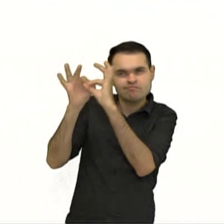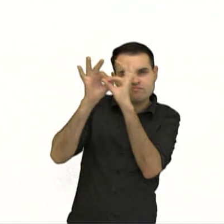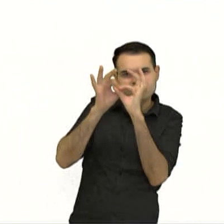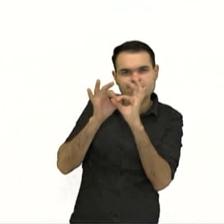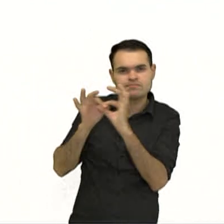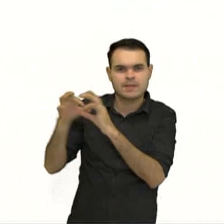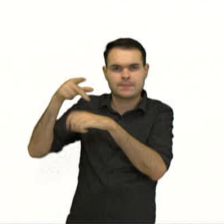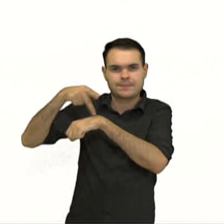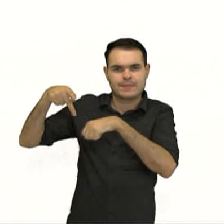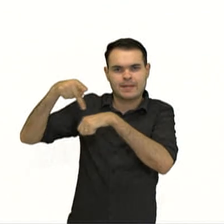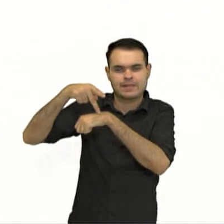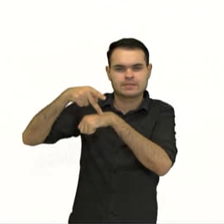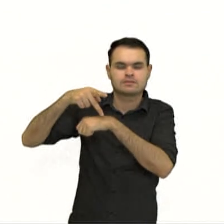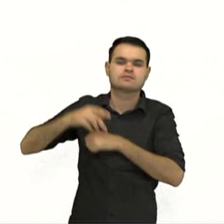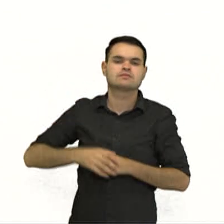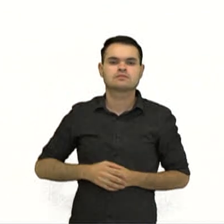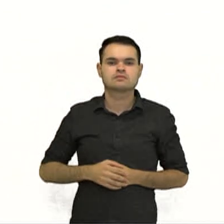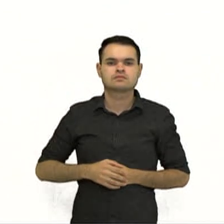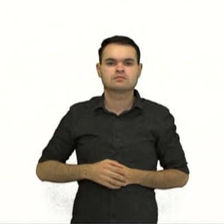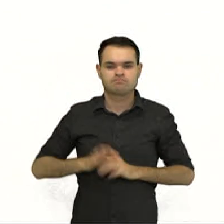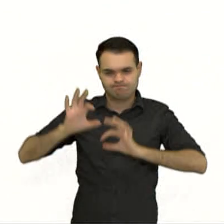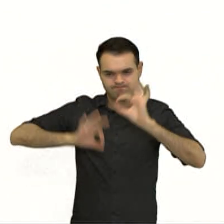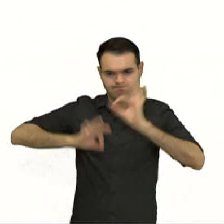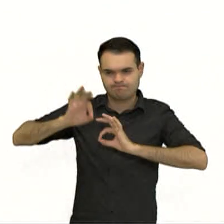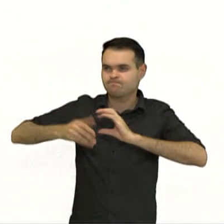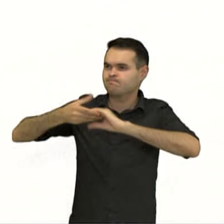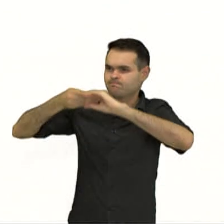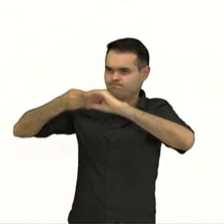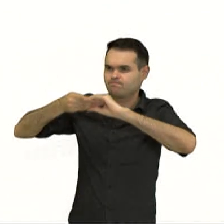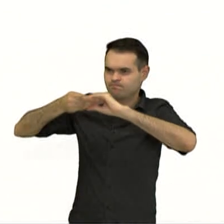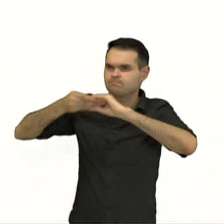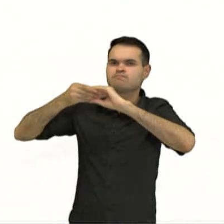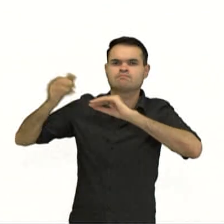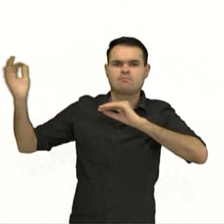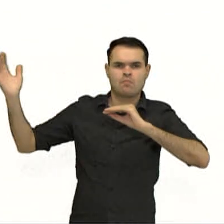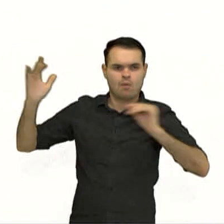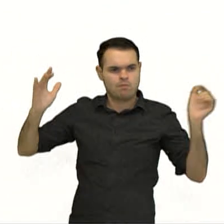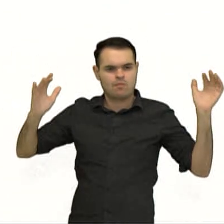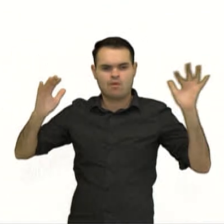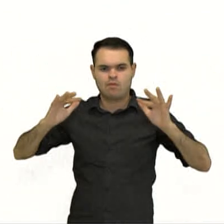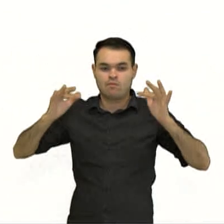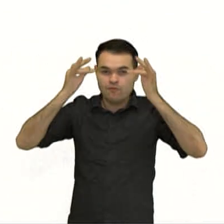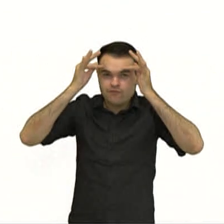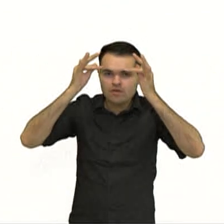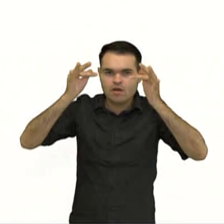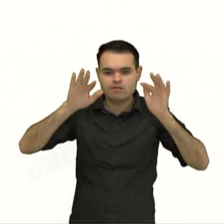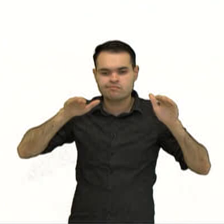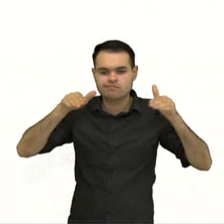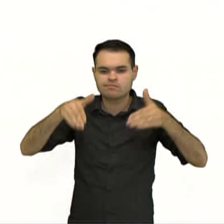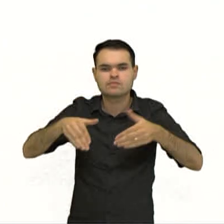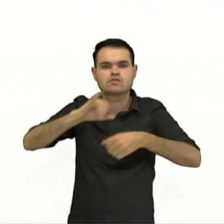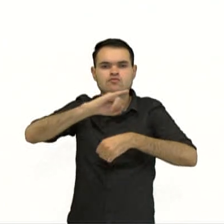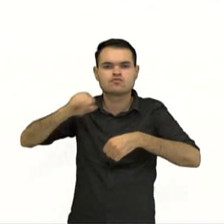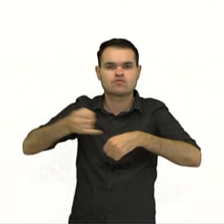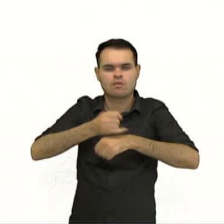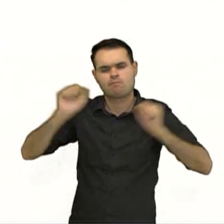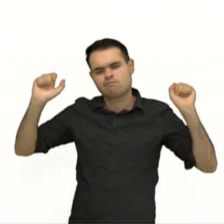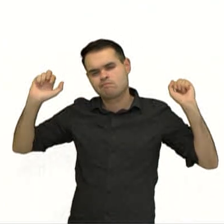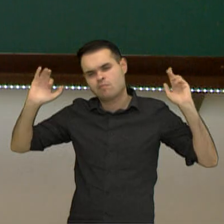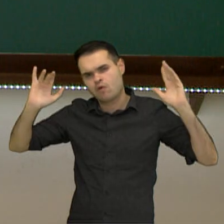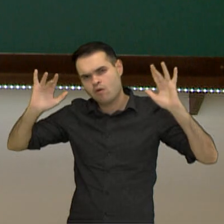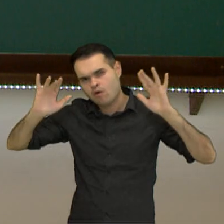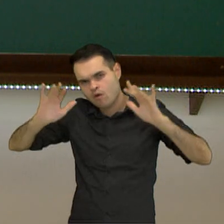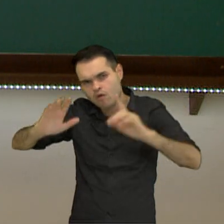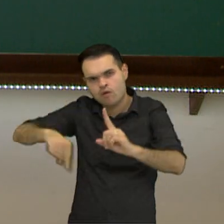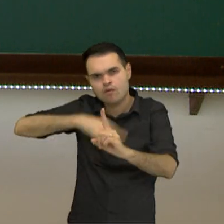três países. Estabeleceram um acordo de peregrinação dos fiéis para Jerusalém. Então essa terceira